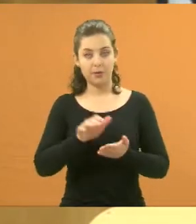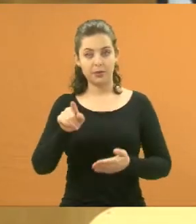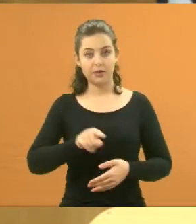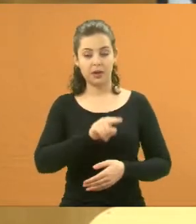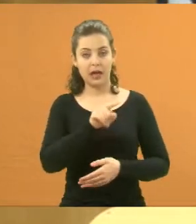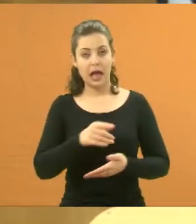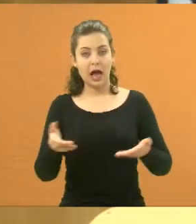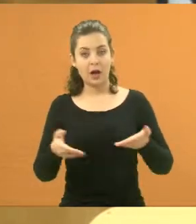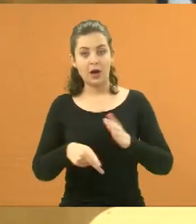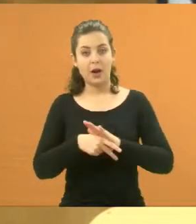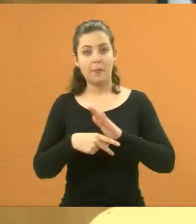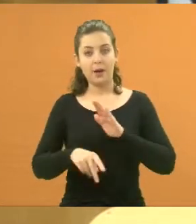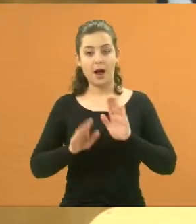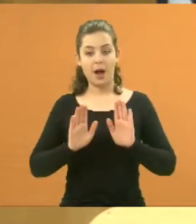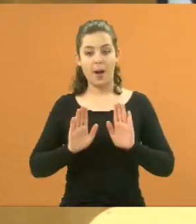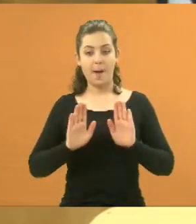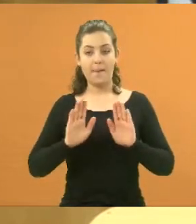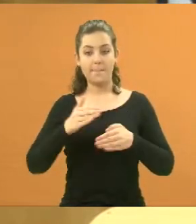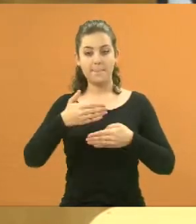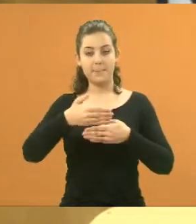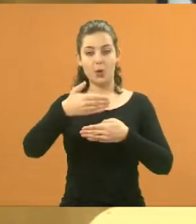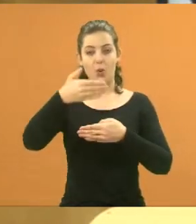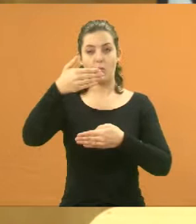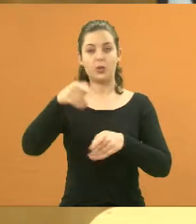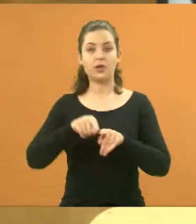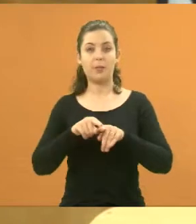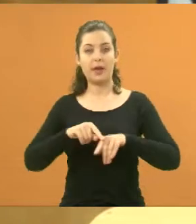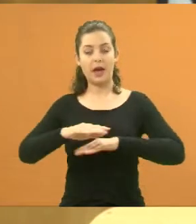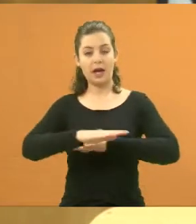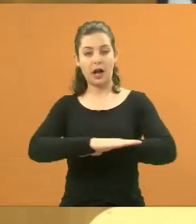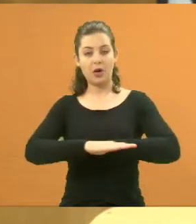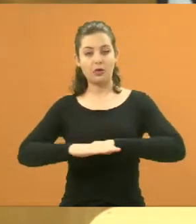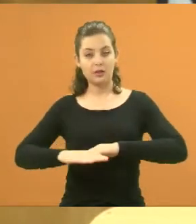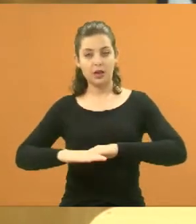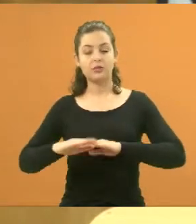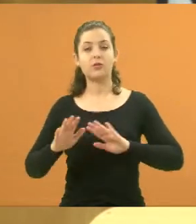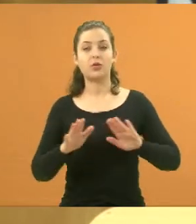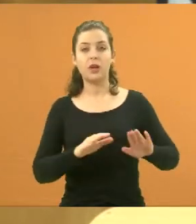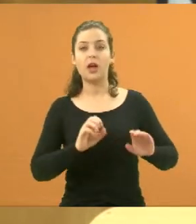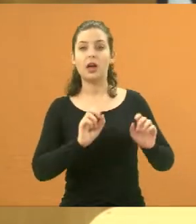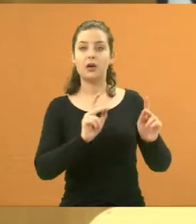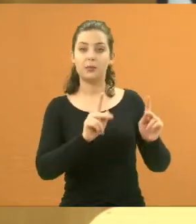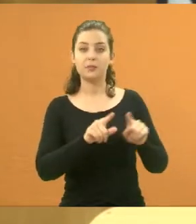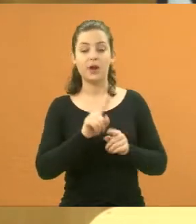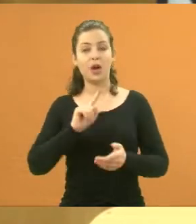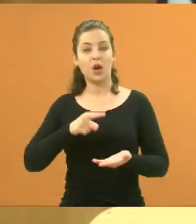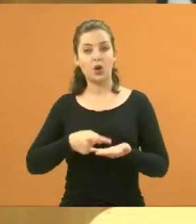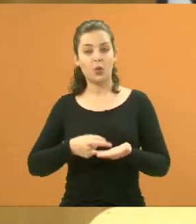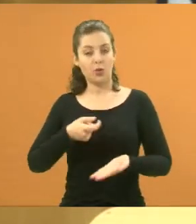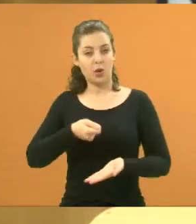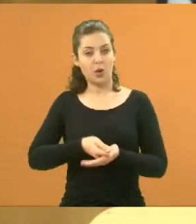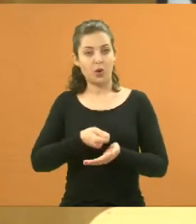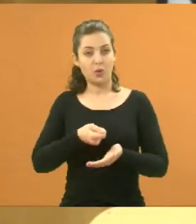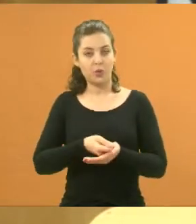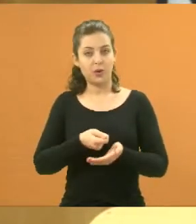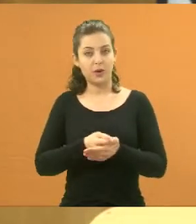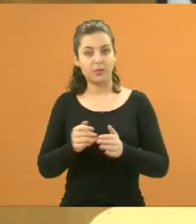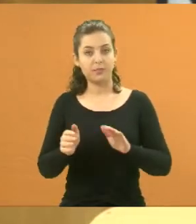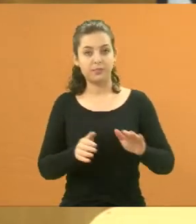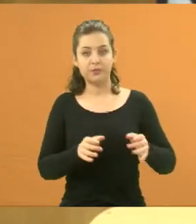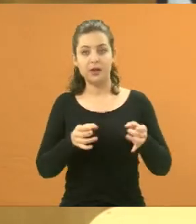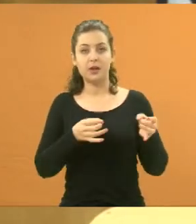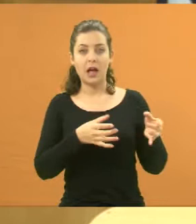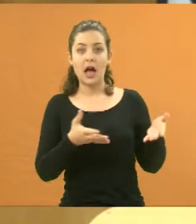para calçada e muros, né? Para que essas pessoas cumpram a sua obrigação e aí deixarmos